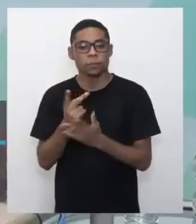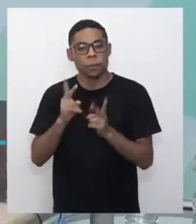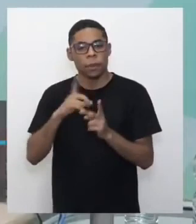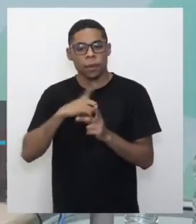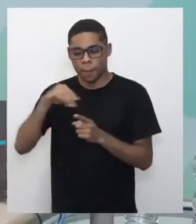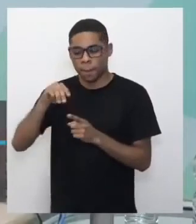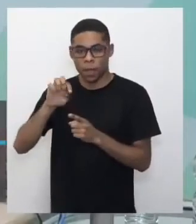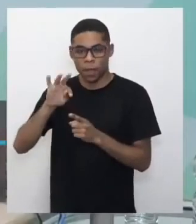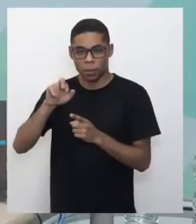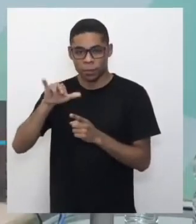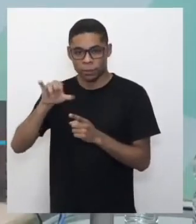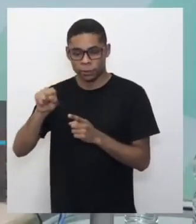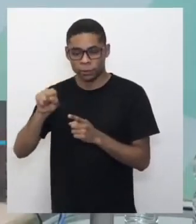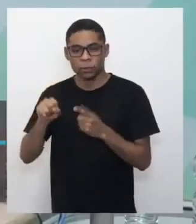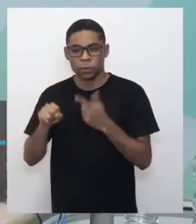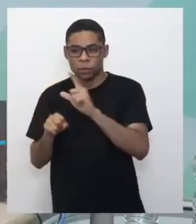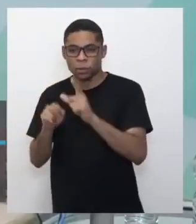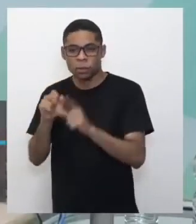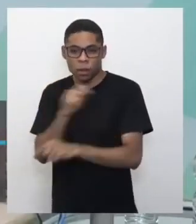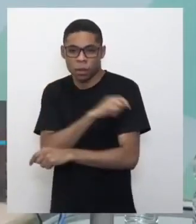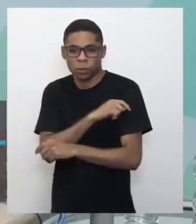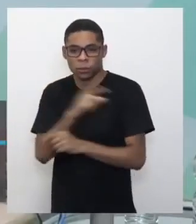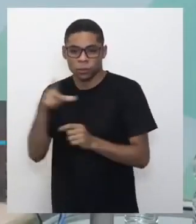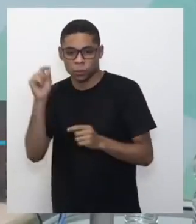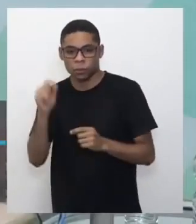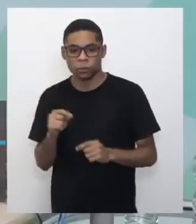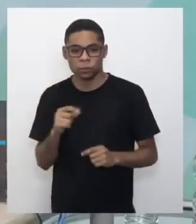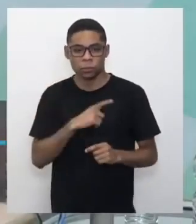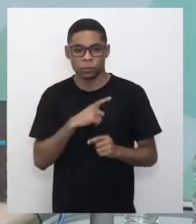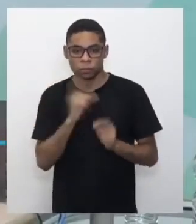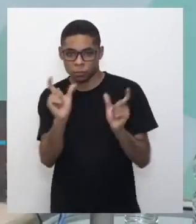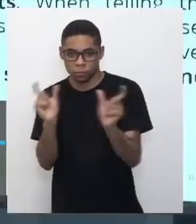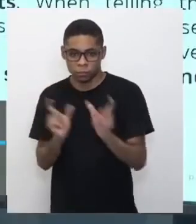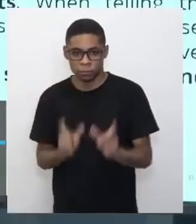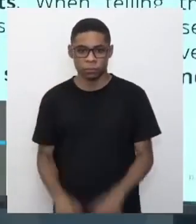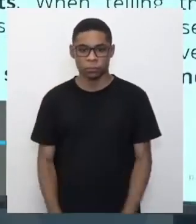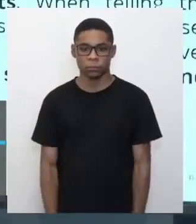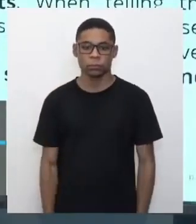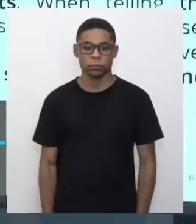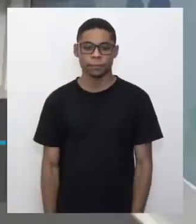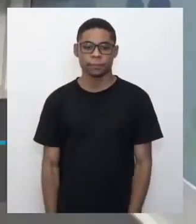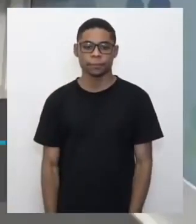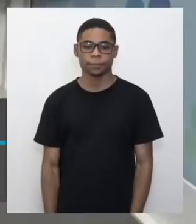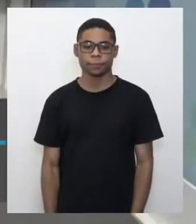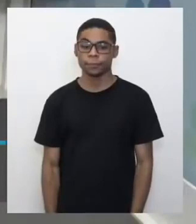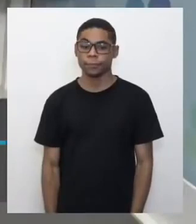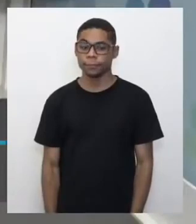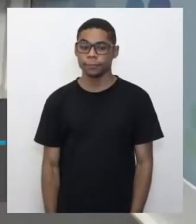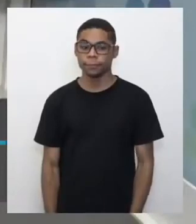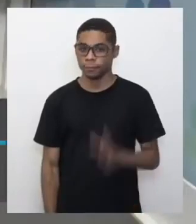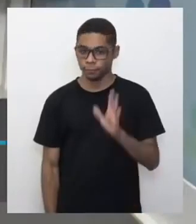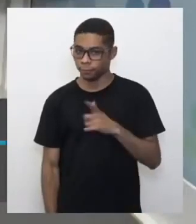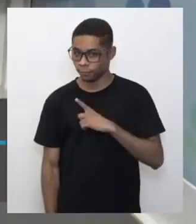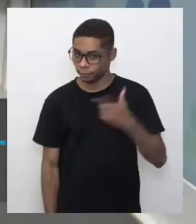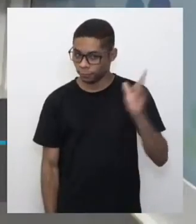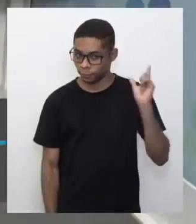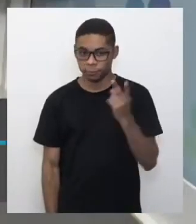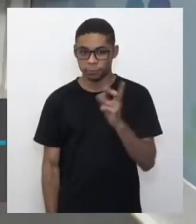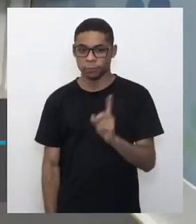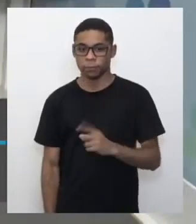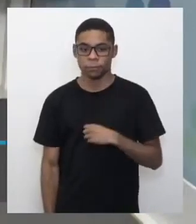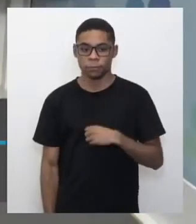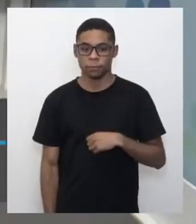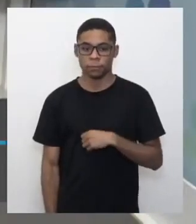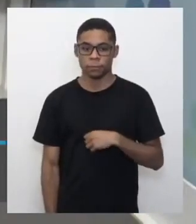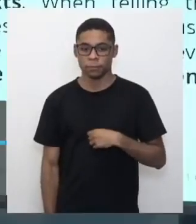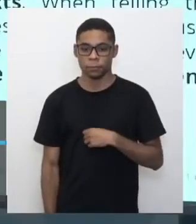Narratives. a Andresa também respondeu narratives. Legal. Já apareceu a outra? Ainda não, Ainda então não? nos narratives. Está